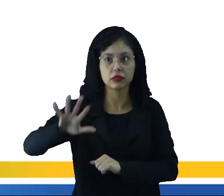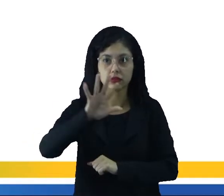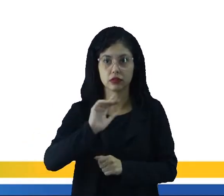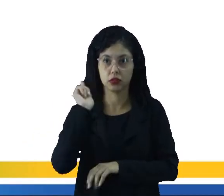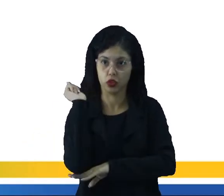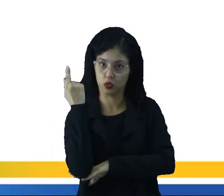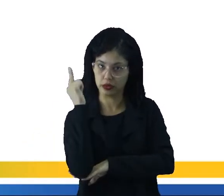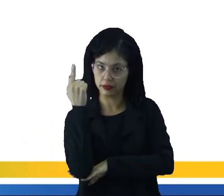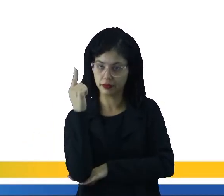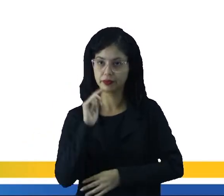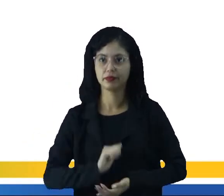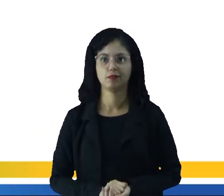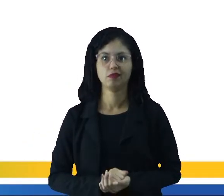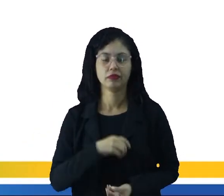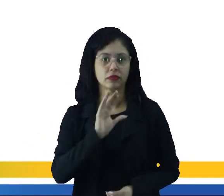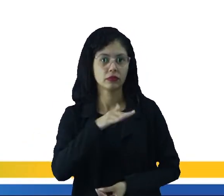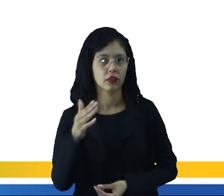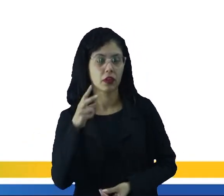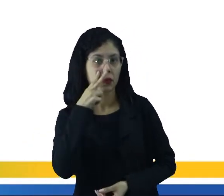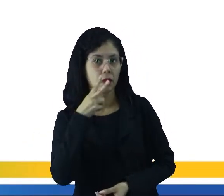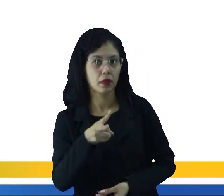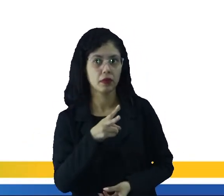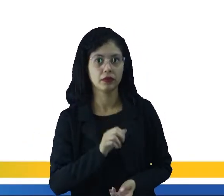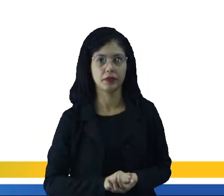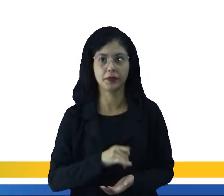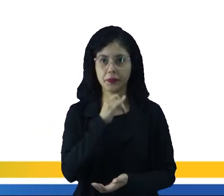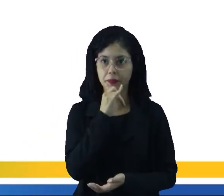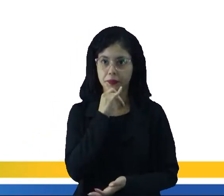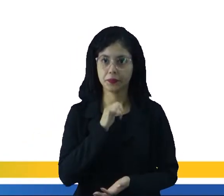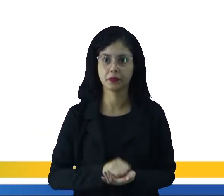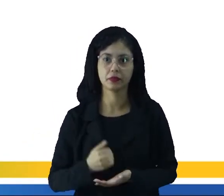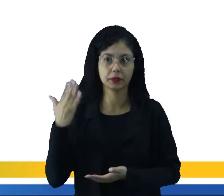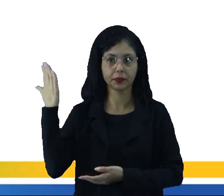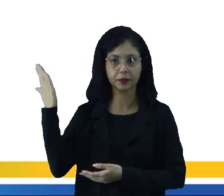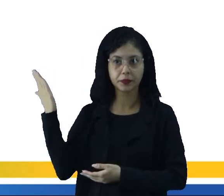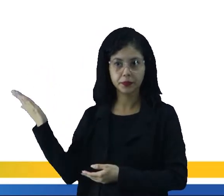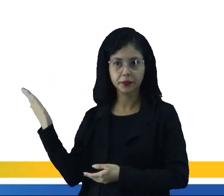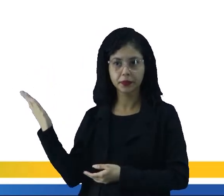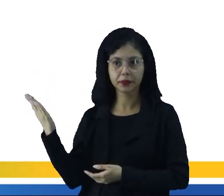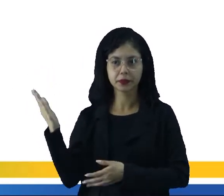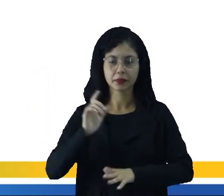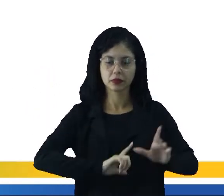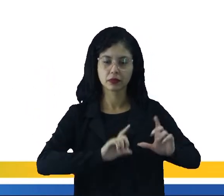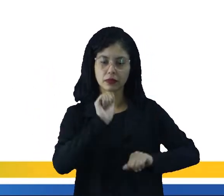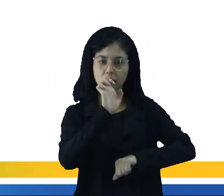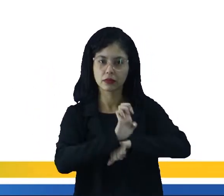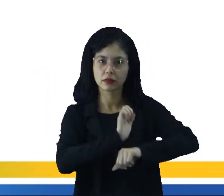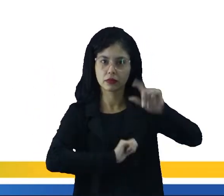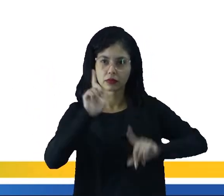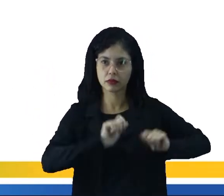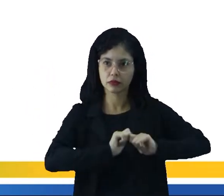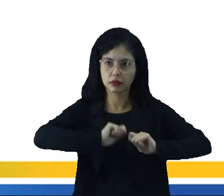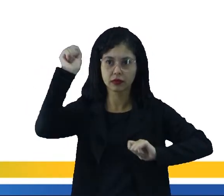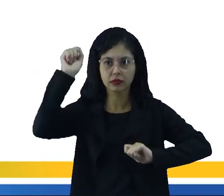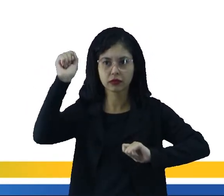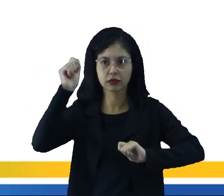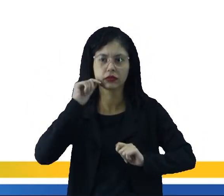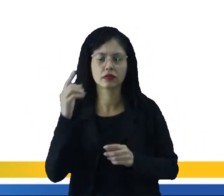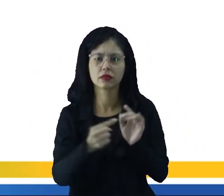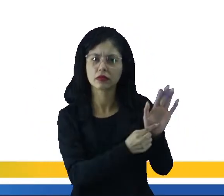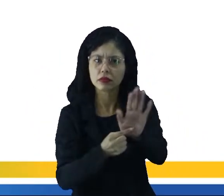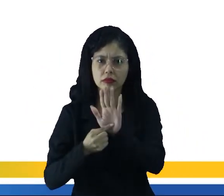espaço geográfico. Quando você olha, por exemplo, esse mapa do estado do Acre, por que ele diz que é apenas